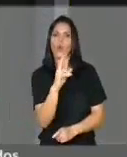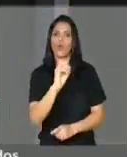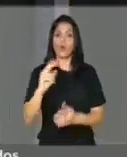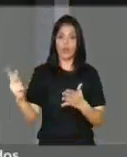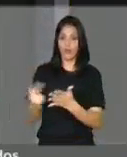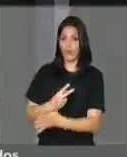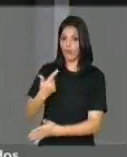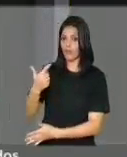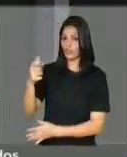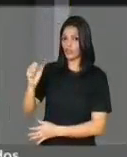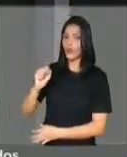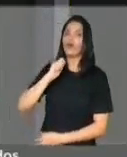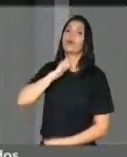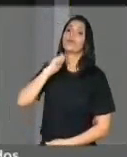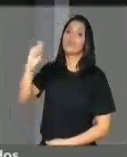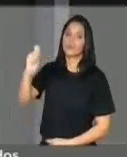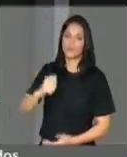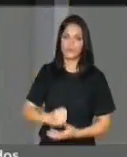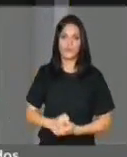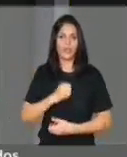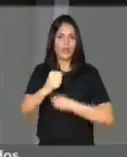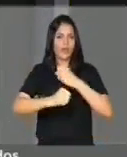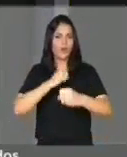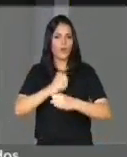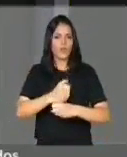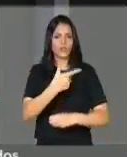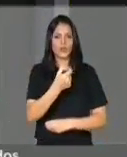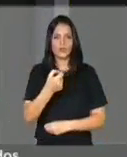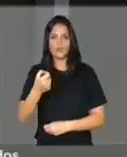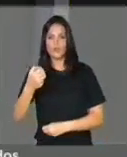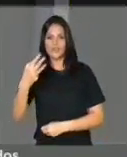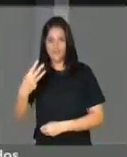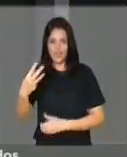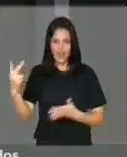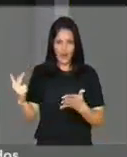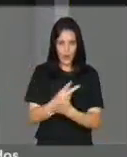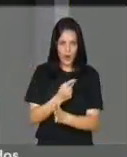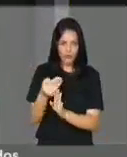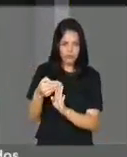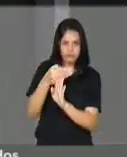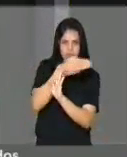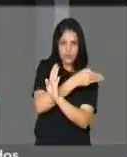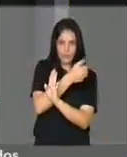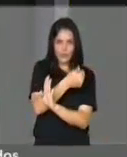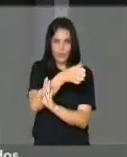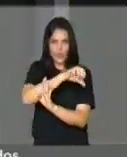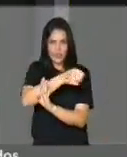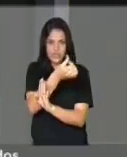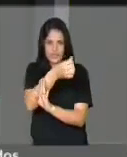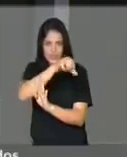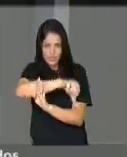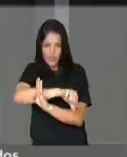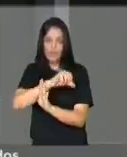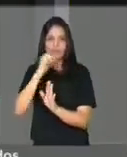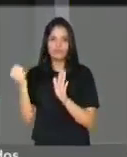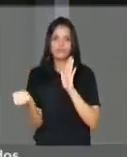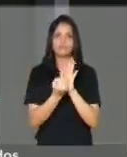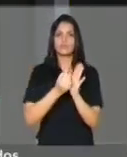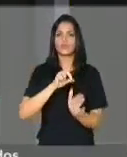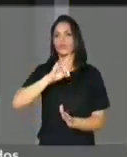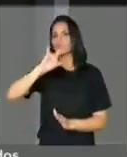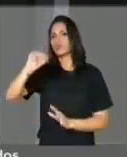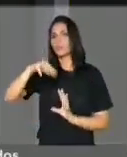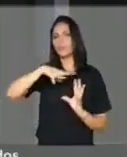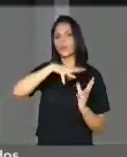em 2003, a OIT, em alusão ao ocorrido naquela data, instituiu o Dia Mundial da Segurança e Saúde